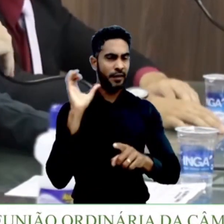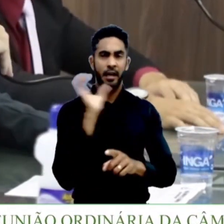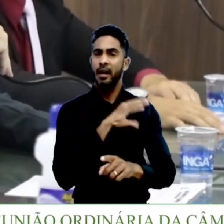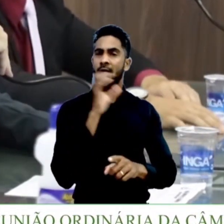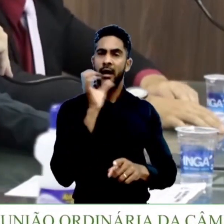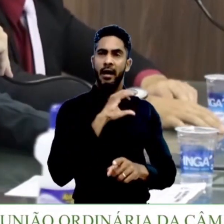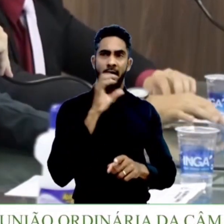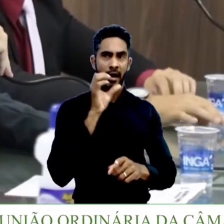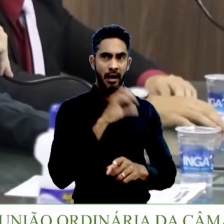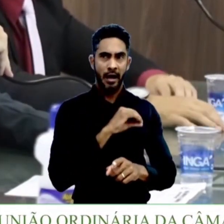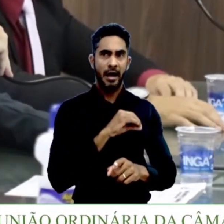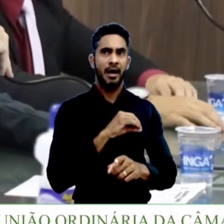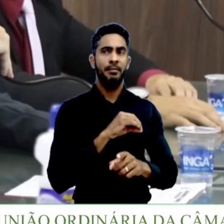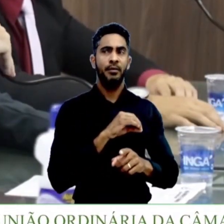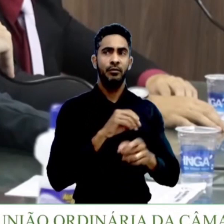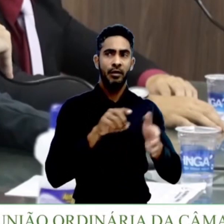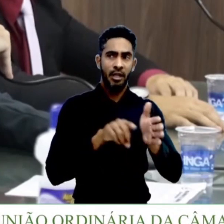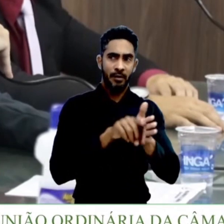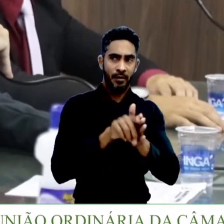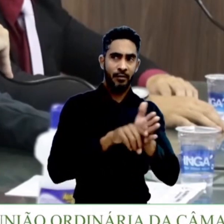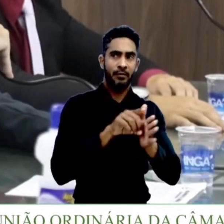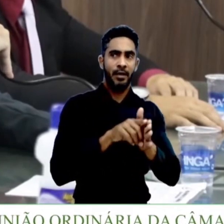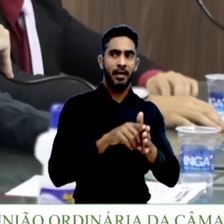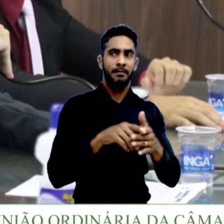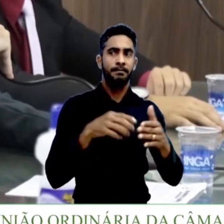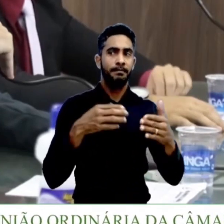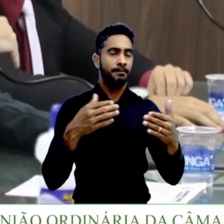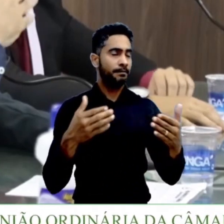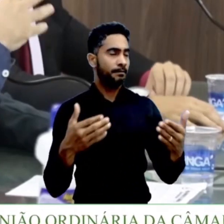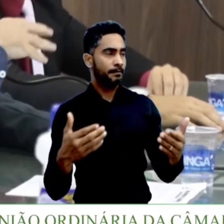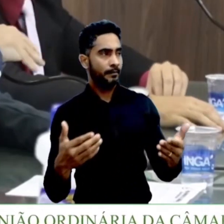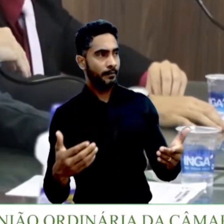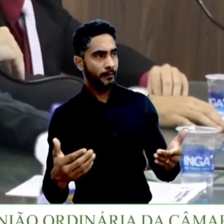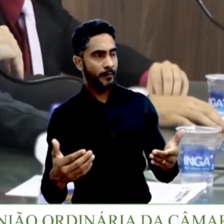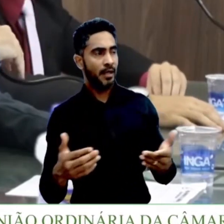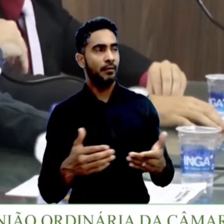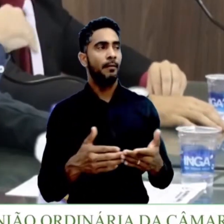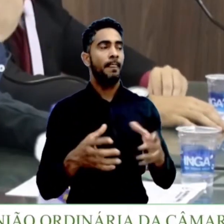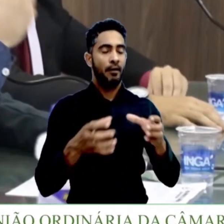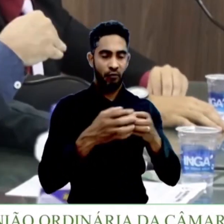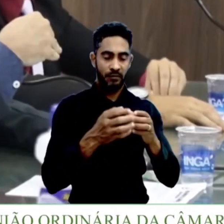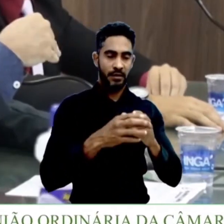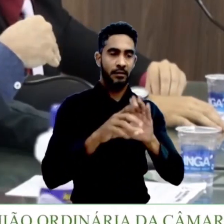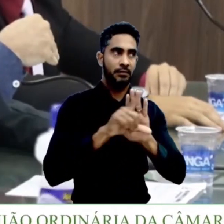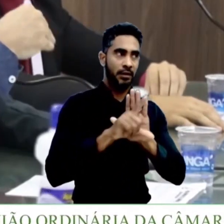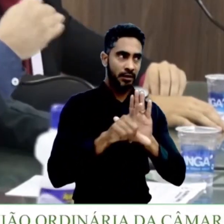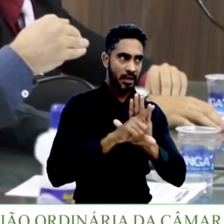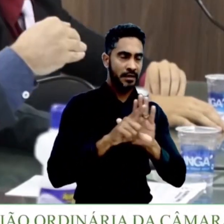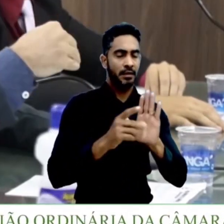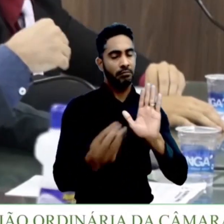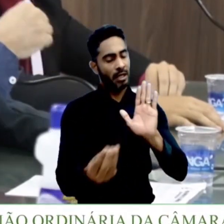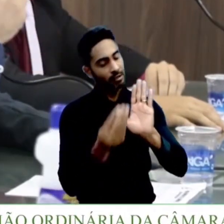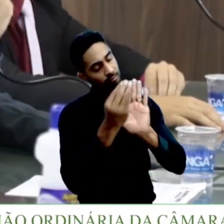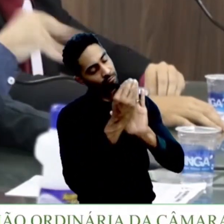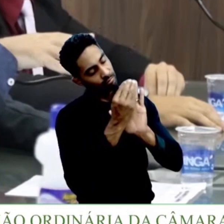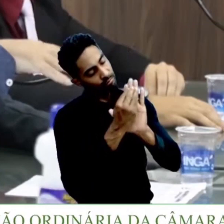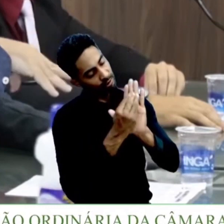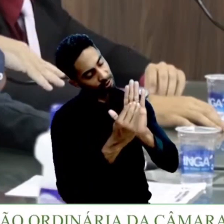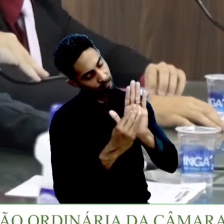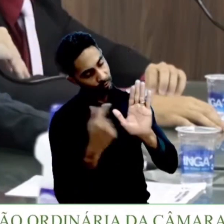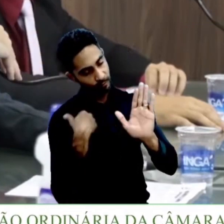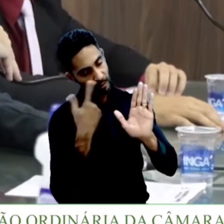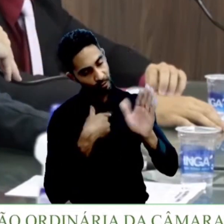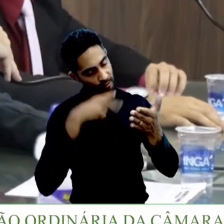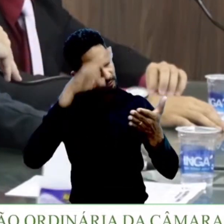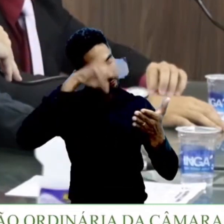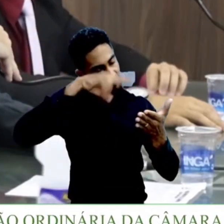tentando achar a solução. Então, tanto na comissão de educação como na legislação, traz os pontos para nós e a gente já vai trabalhar em